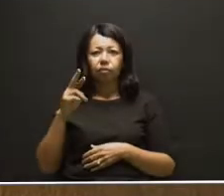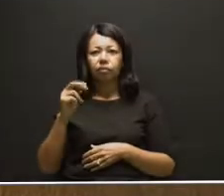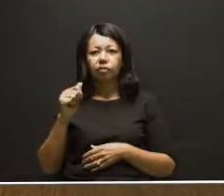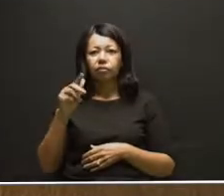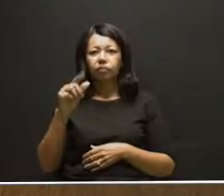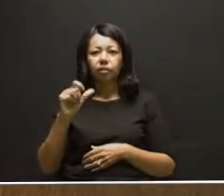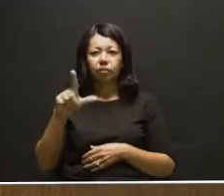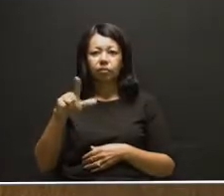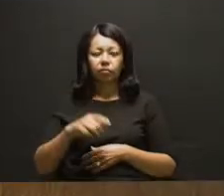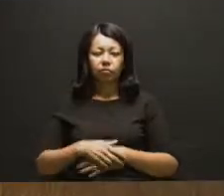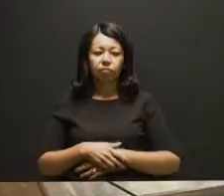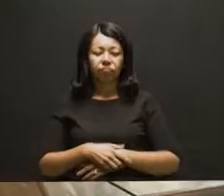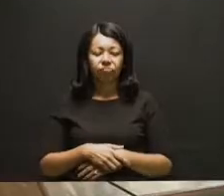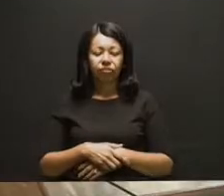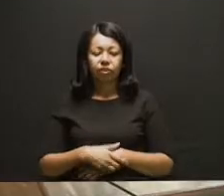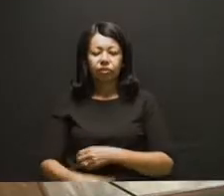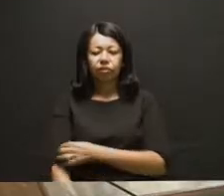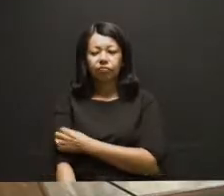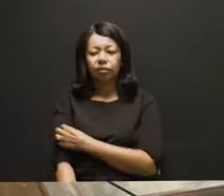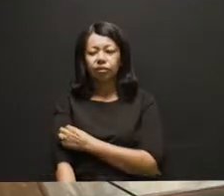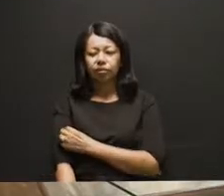logo após também verá